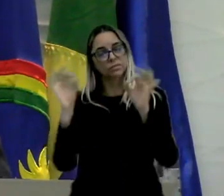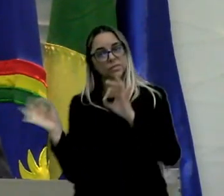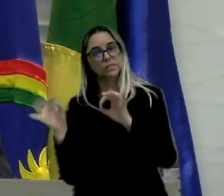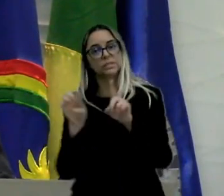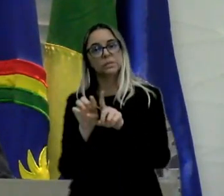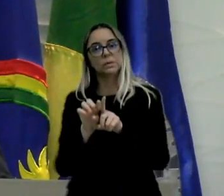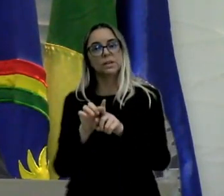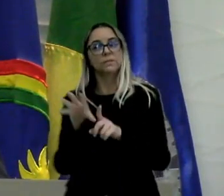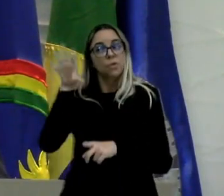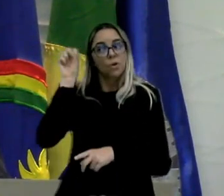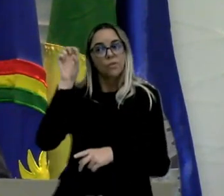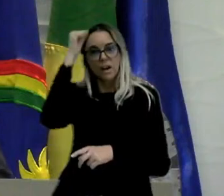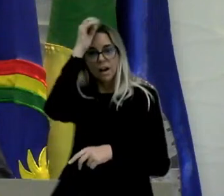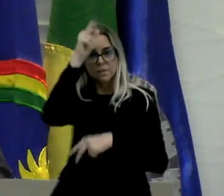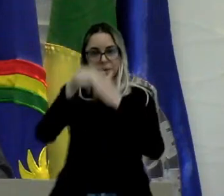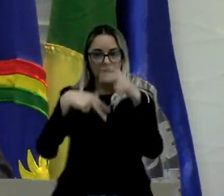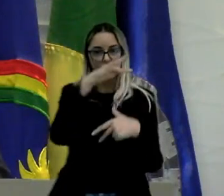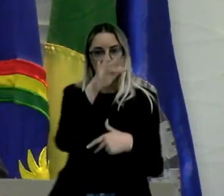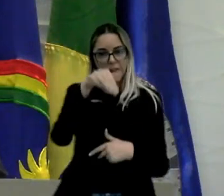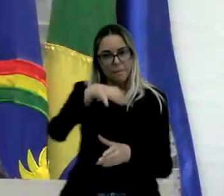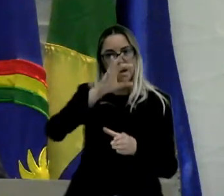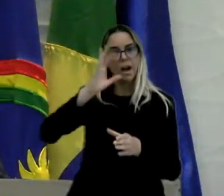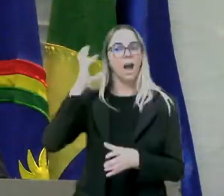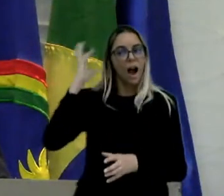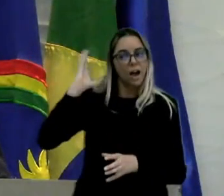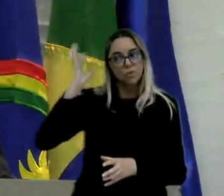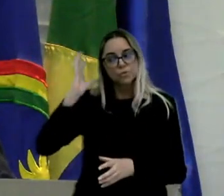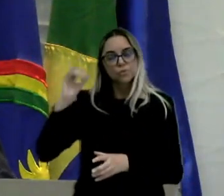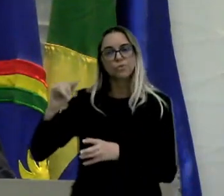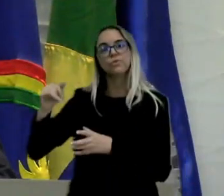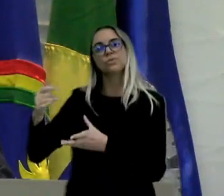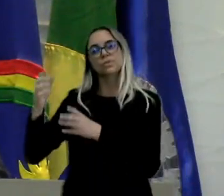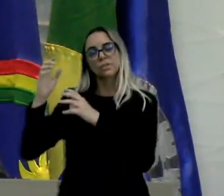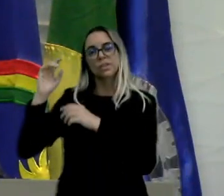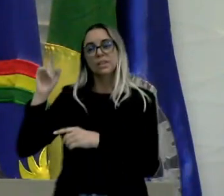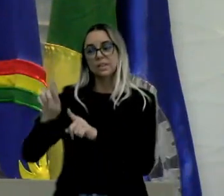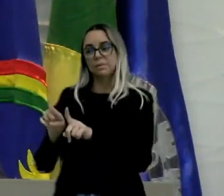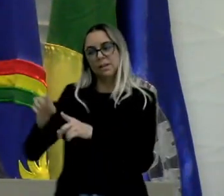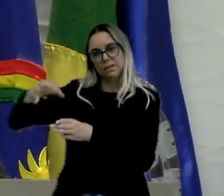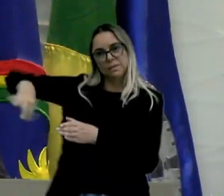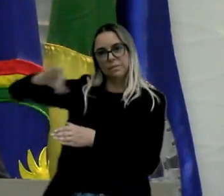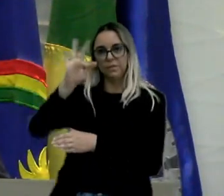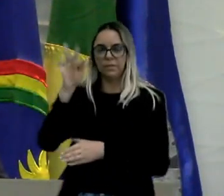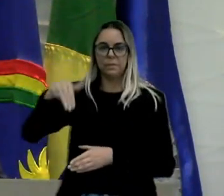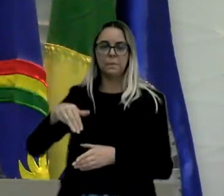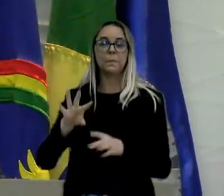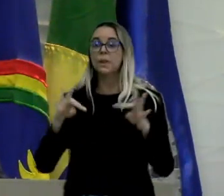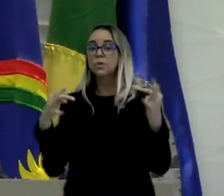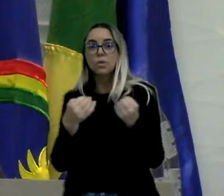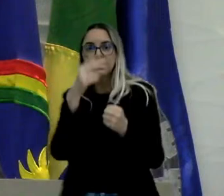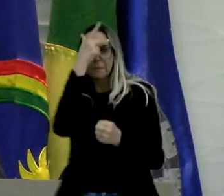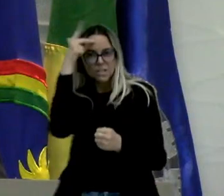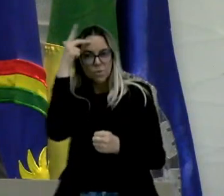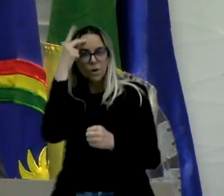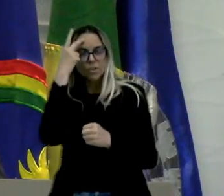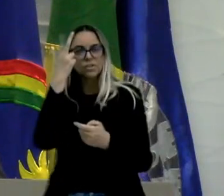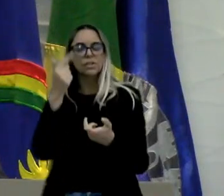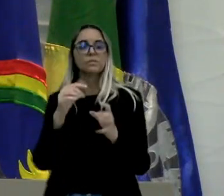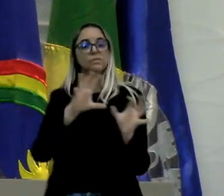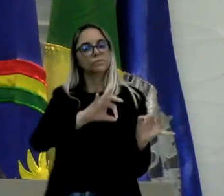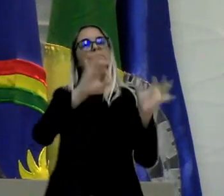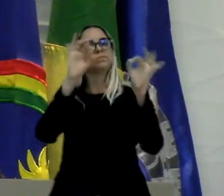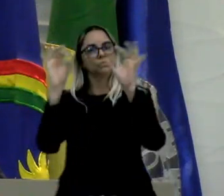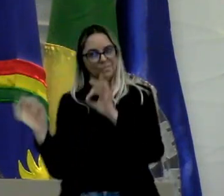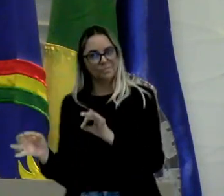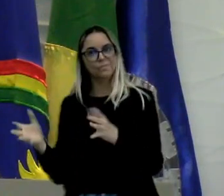FM Espírito Santo FM divulgadora Bezerra e todas as pessoas que nos escutam através das redes sociais